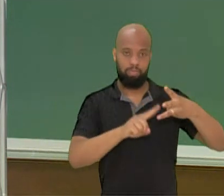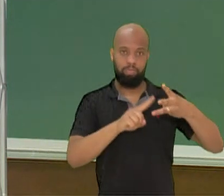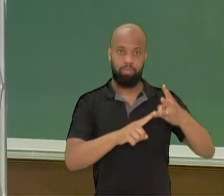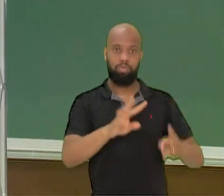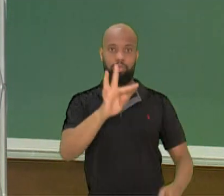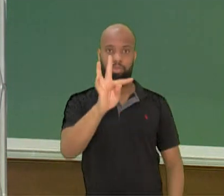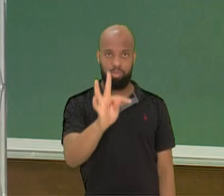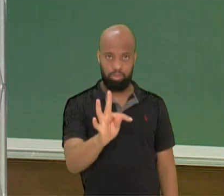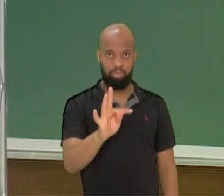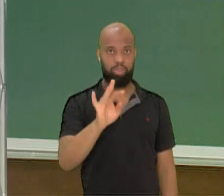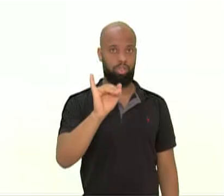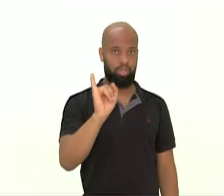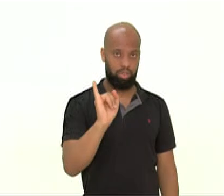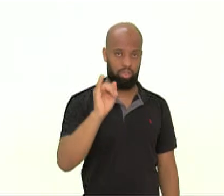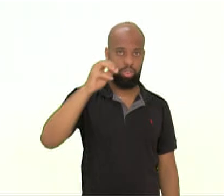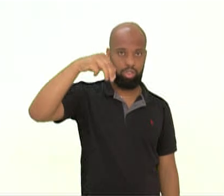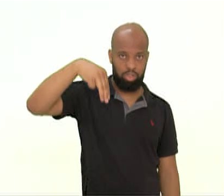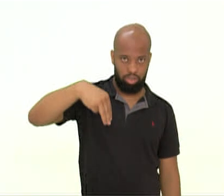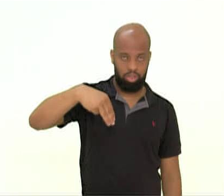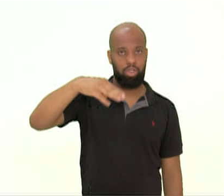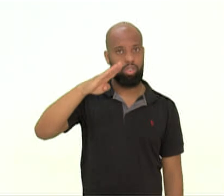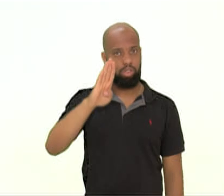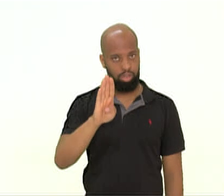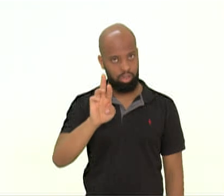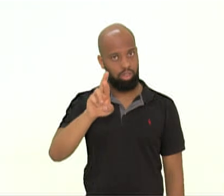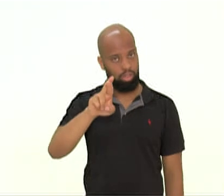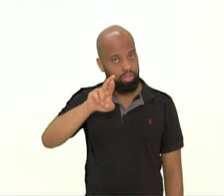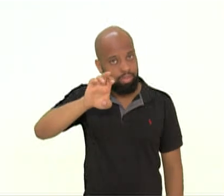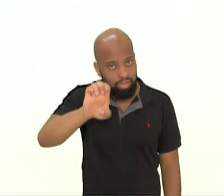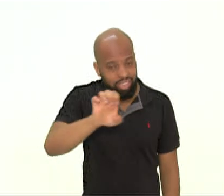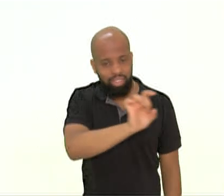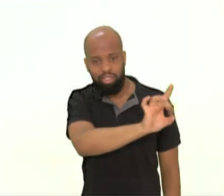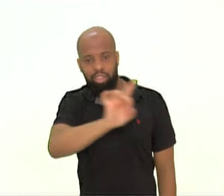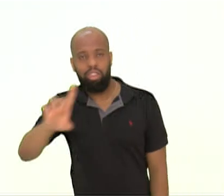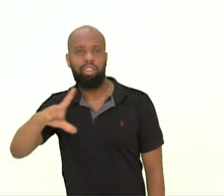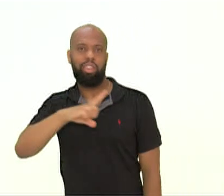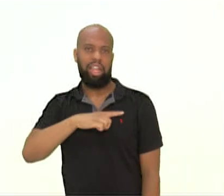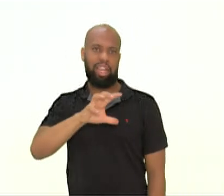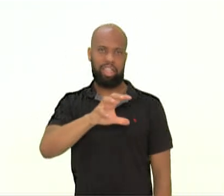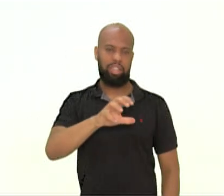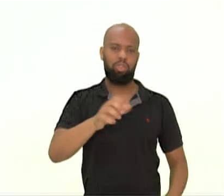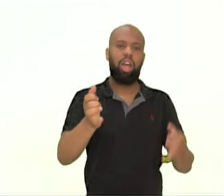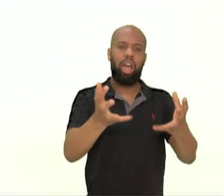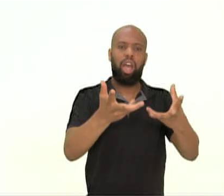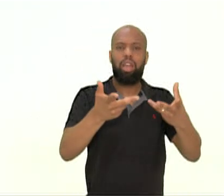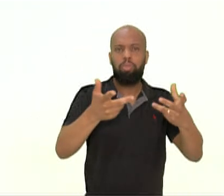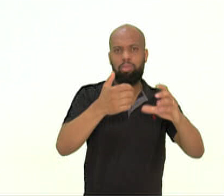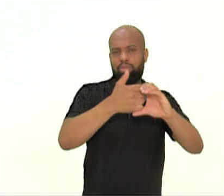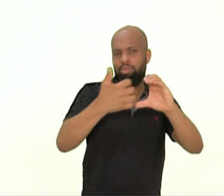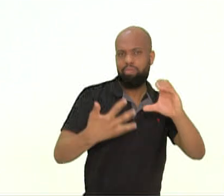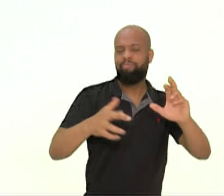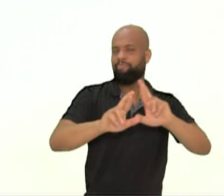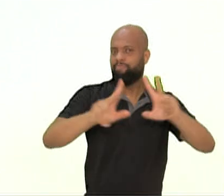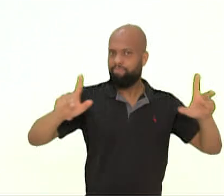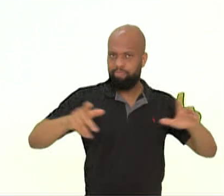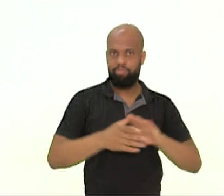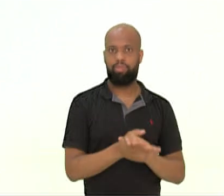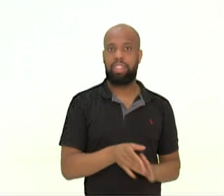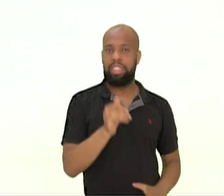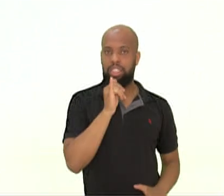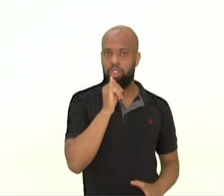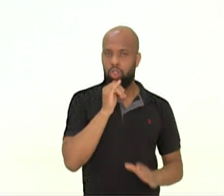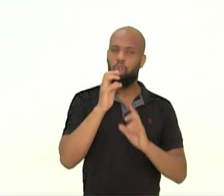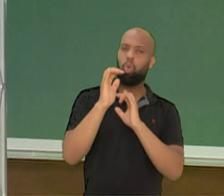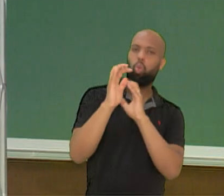objetos ali, que você vem estar trabalhando com os instrumentos musicais, cada um tem uma determinada característica, certo? Seja instrumento de